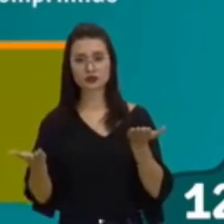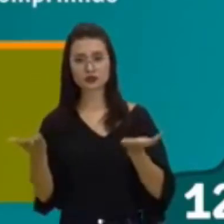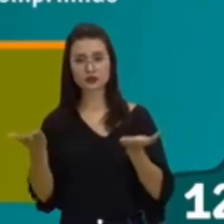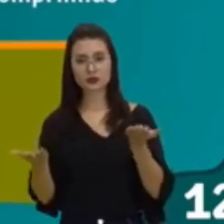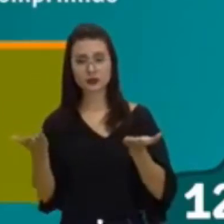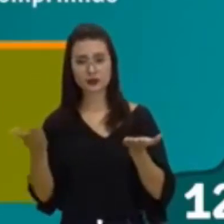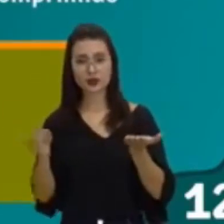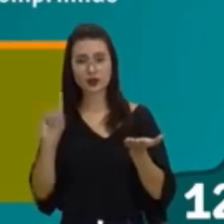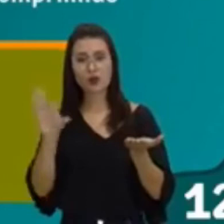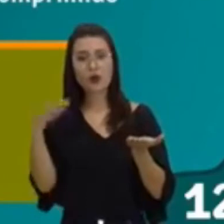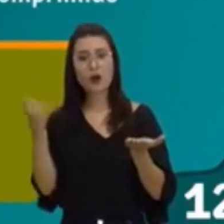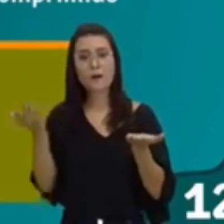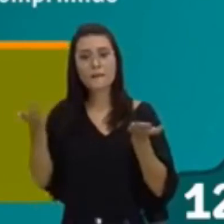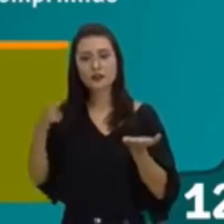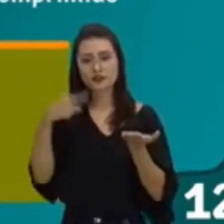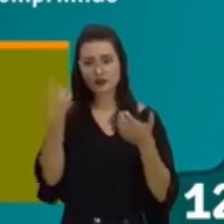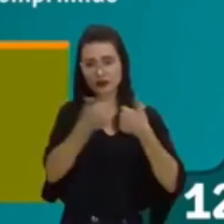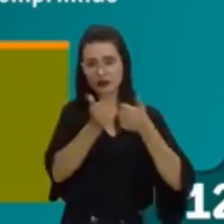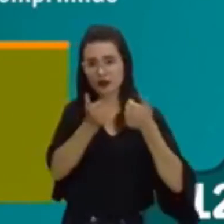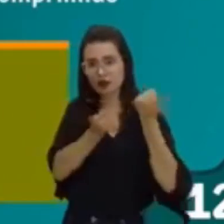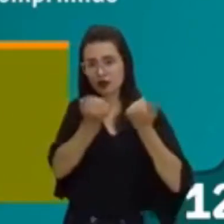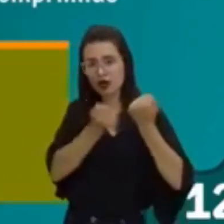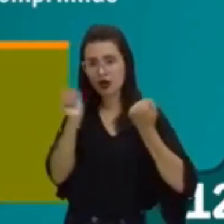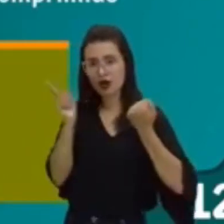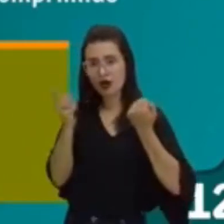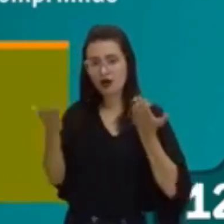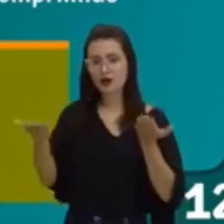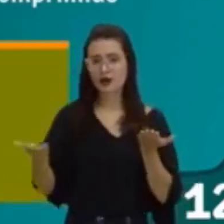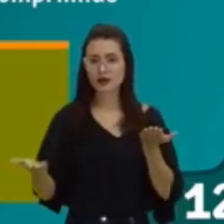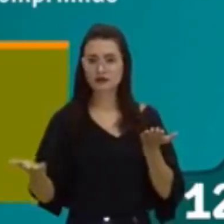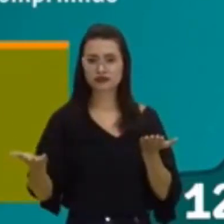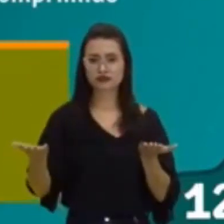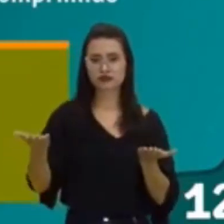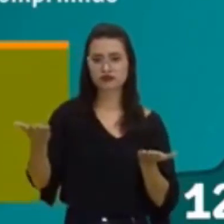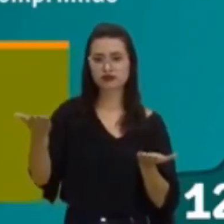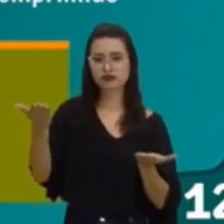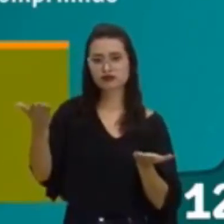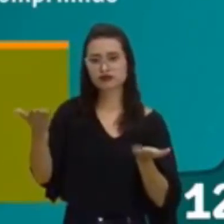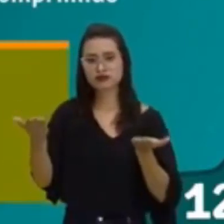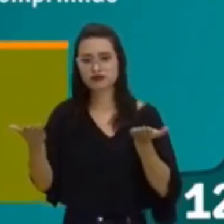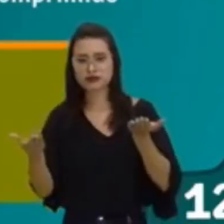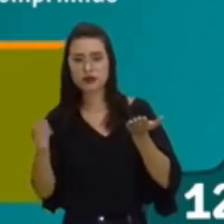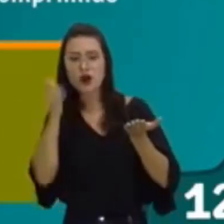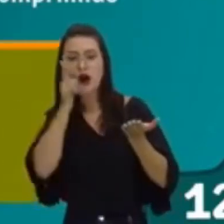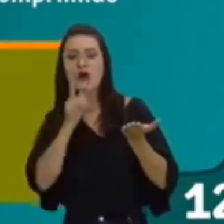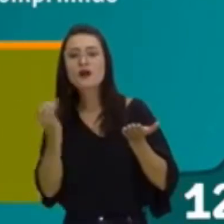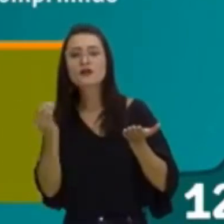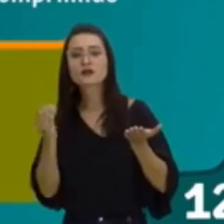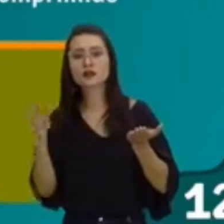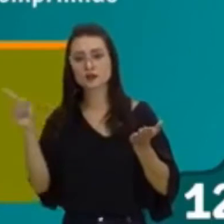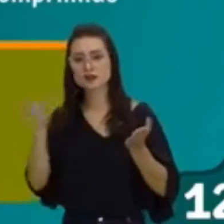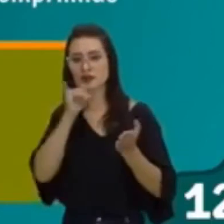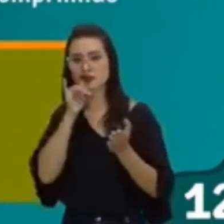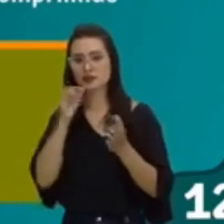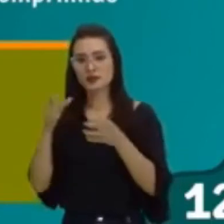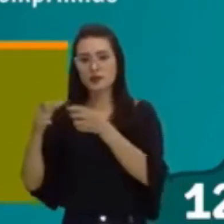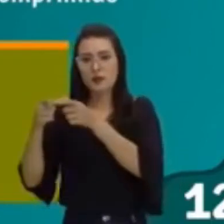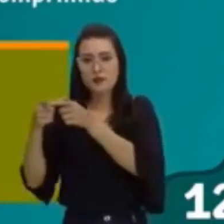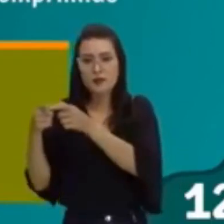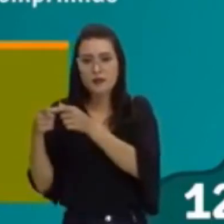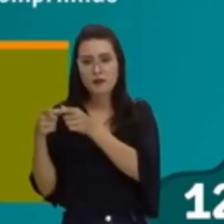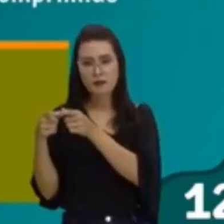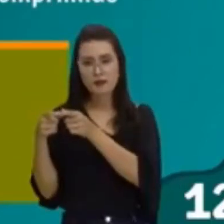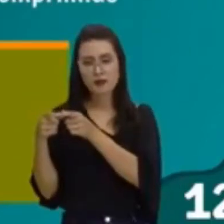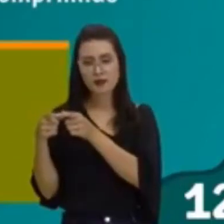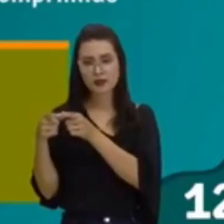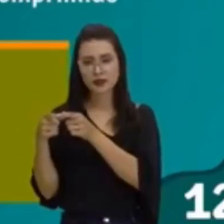Quanto equivale esse peso aqui que ele vai levantar? É claro que como essa área é pequena, só 30